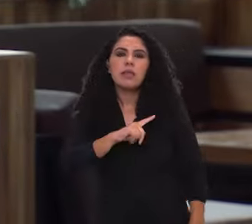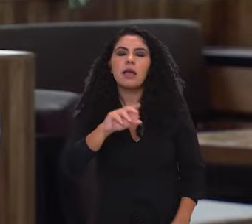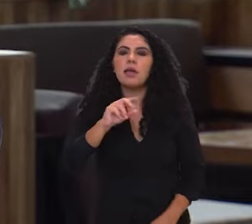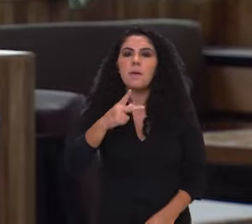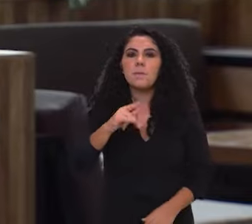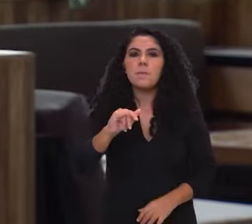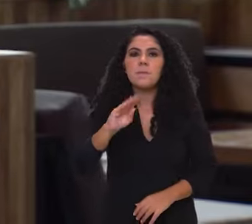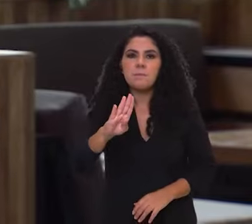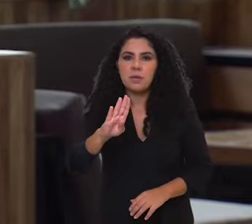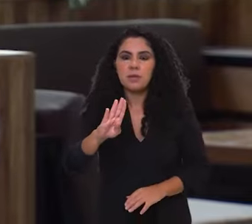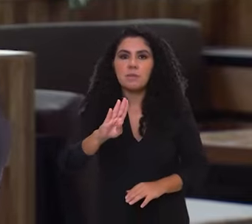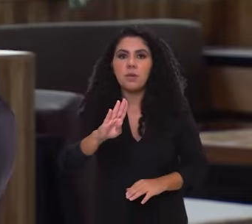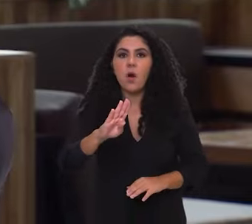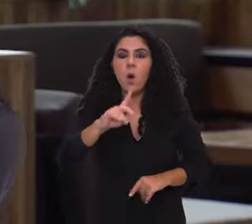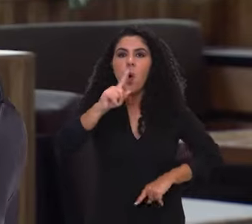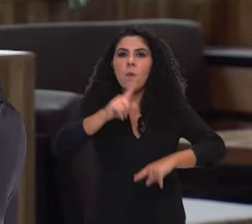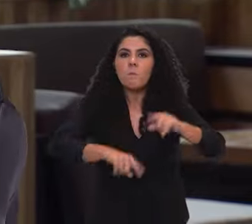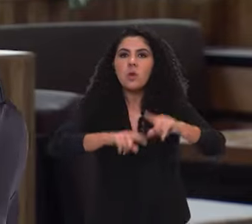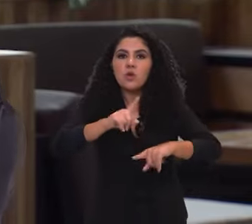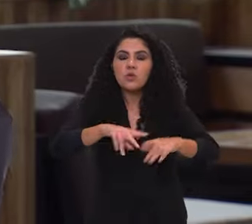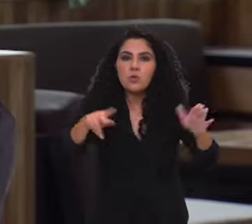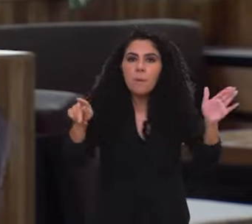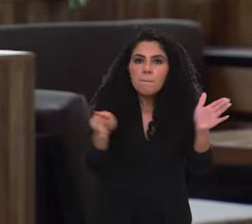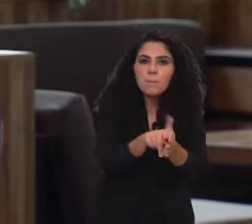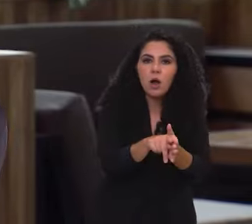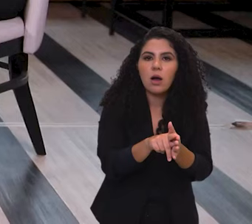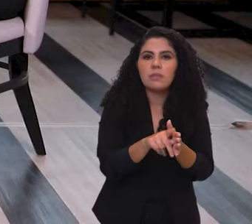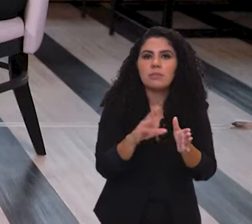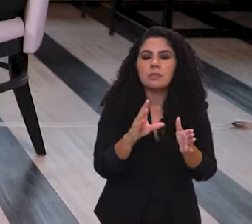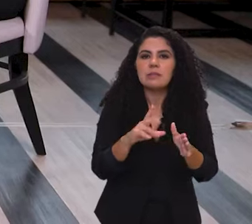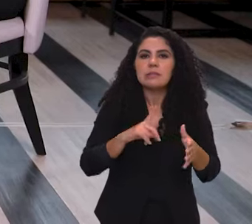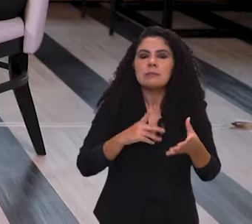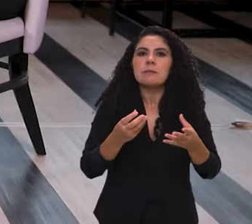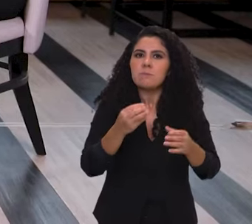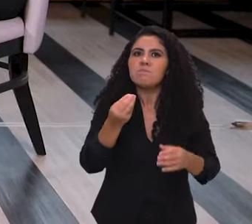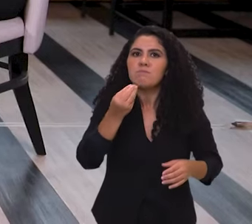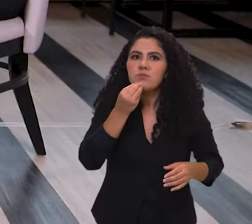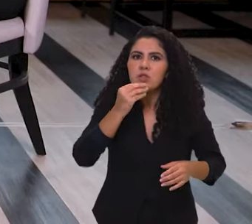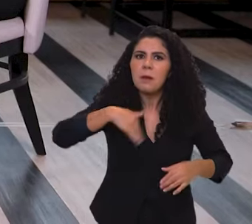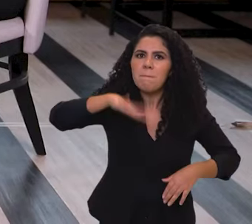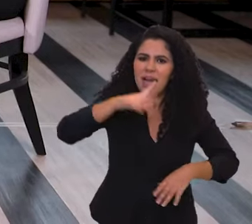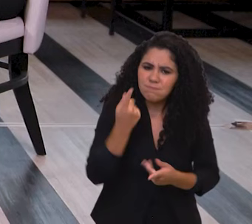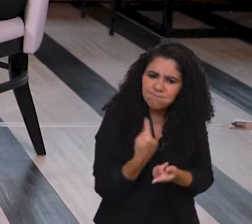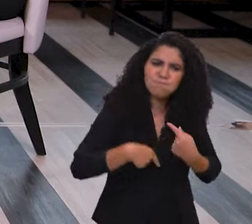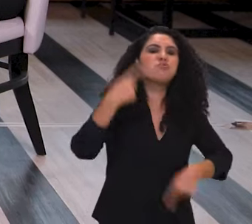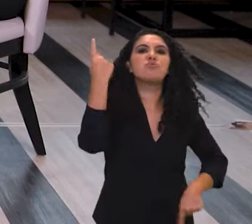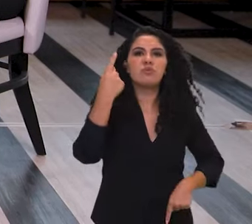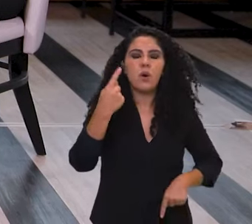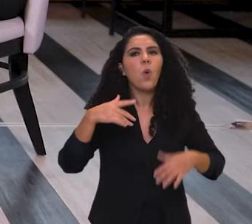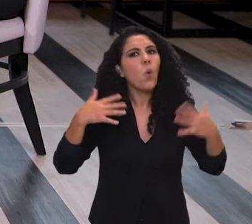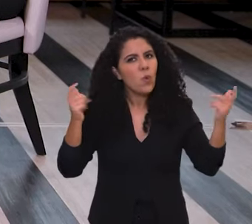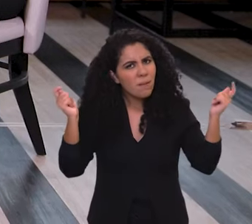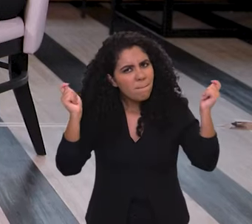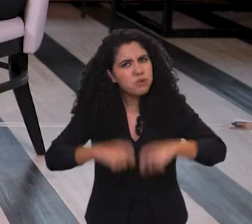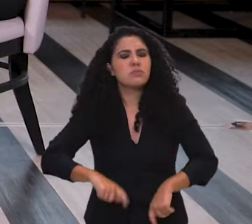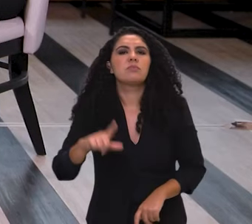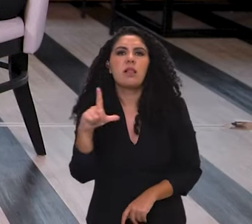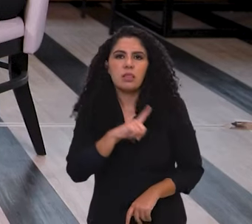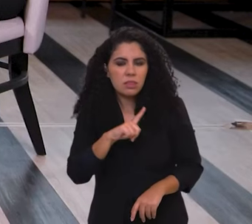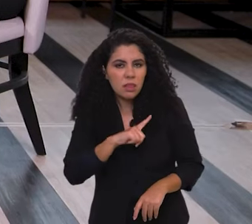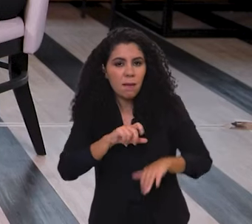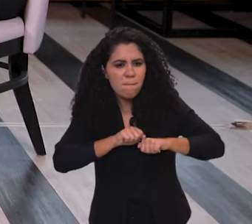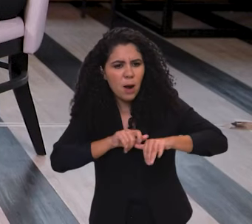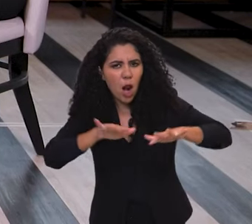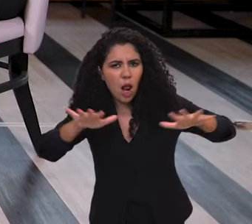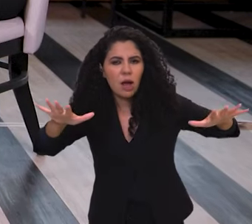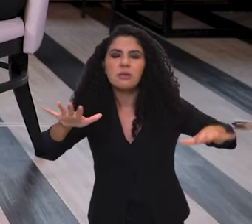uma produção, um produto interno bruto ainda muito aquém do que poderia. E com a bioeconomia, enorme, né? Enorme, enorme, Carol. Se